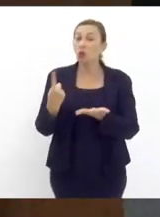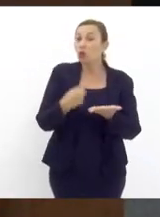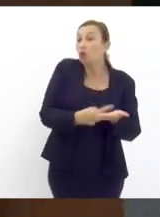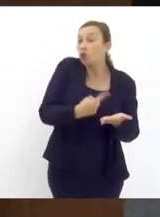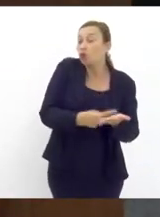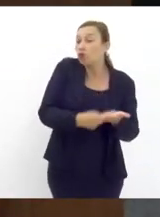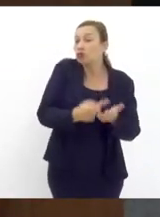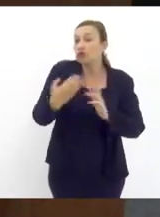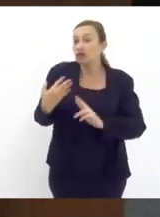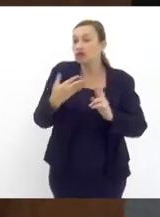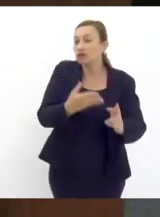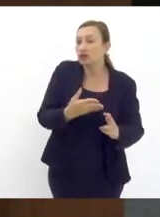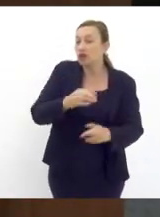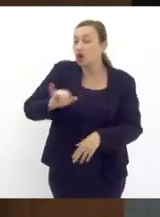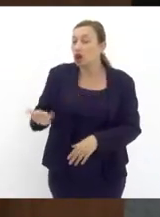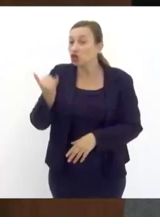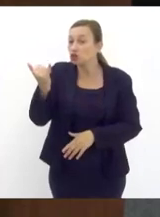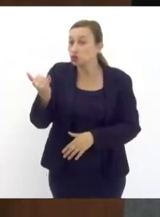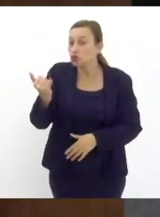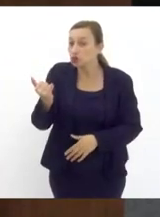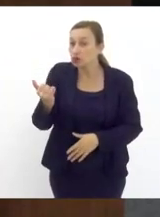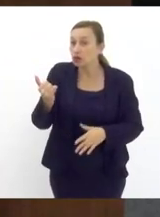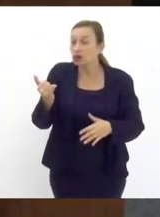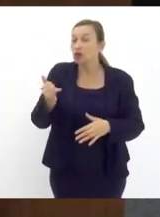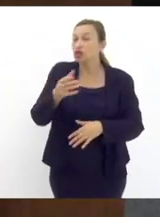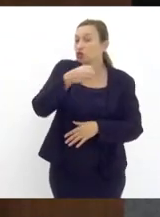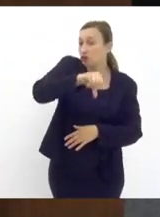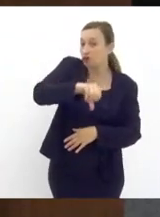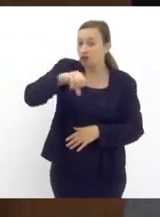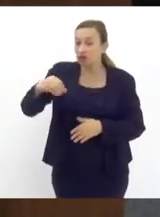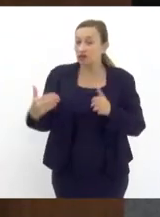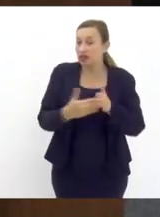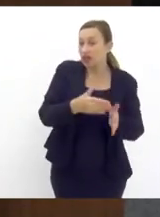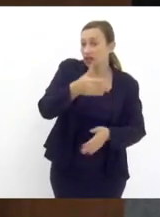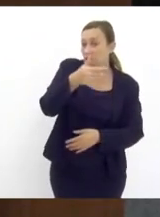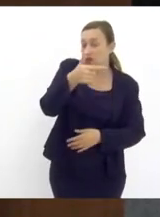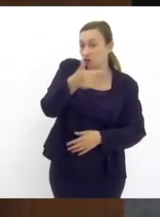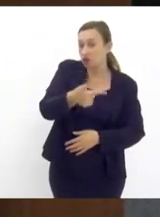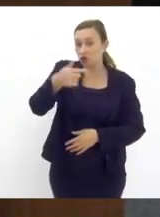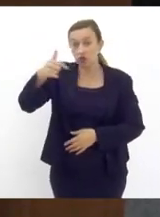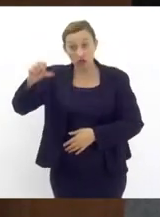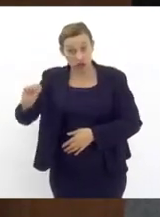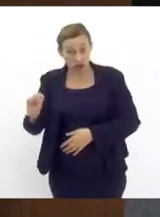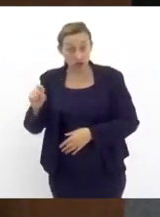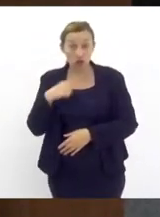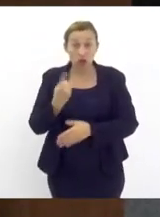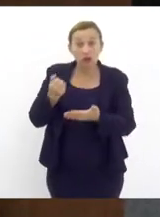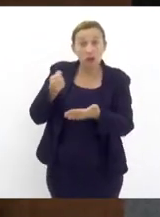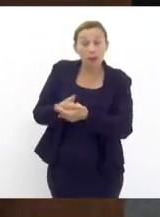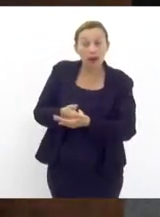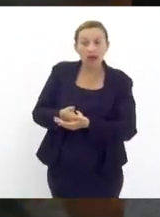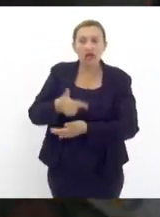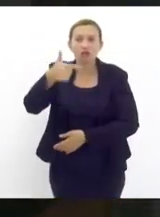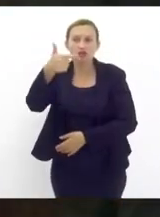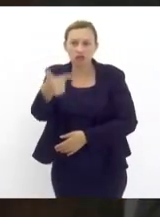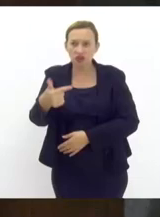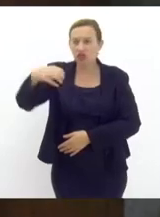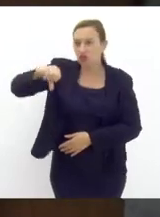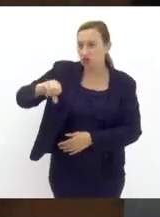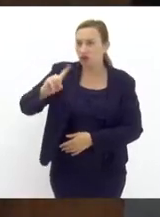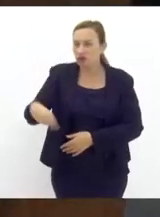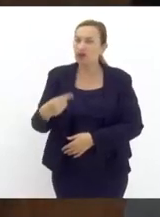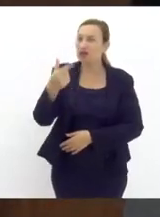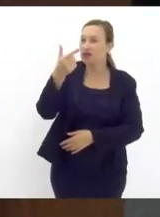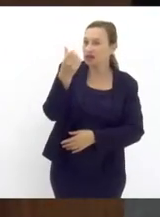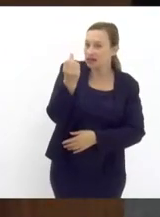referente a juros e amortizações né de 99 a 2019 nós pagamos 29,6